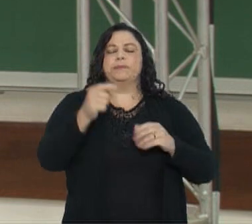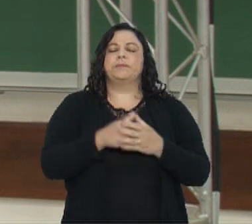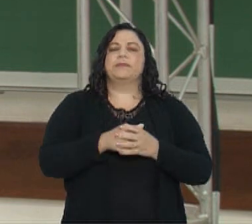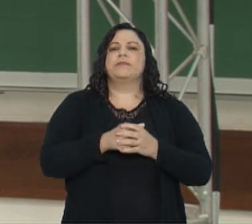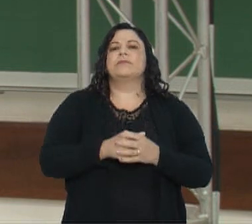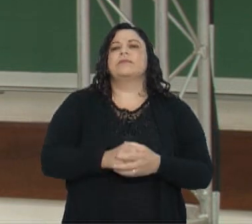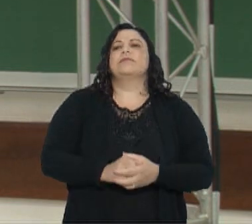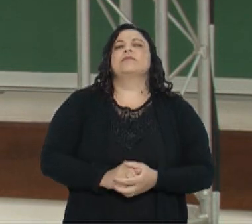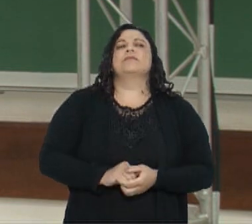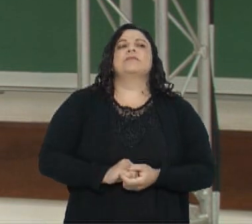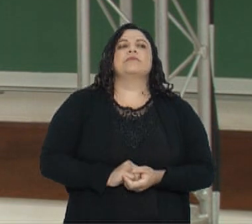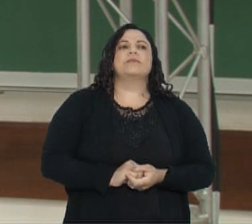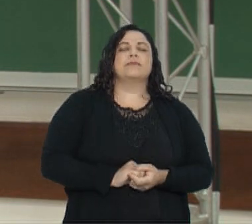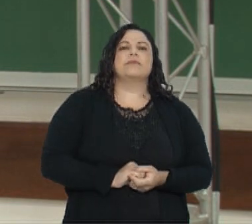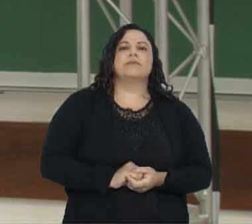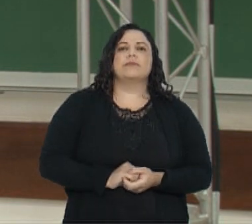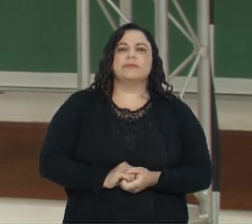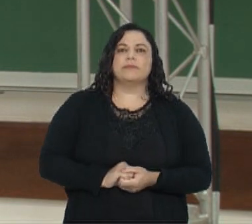seguir.